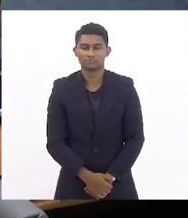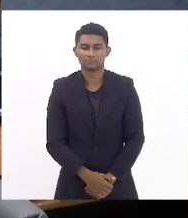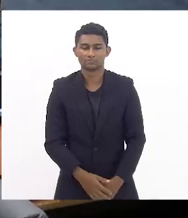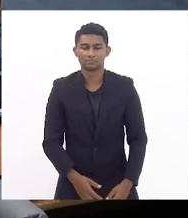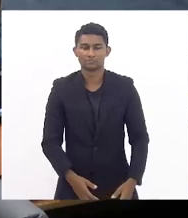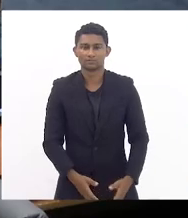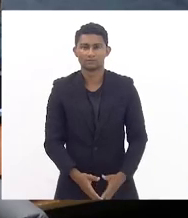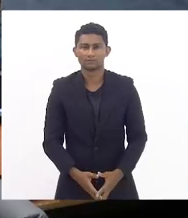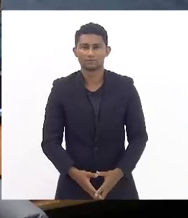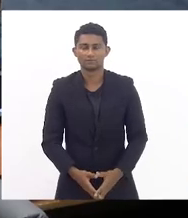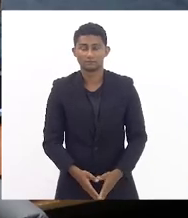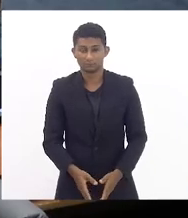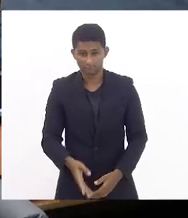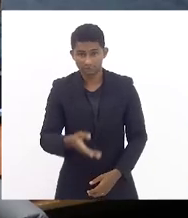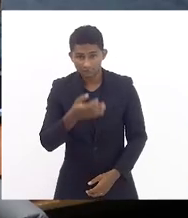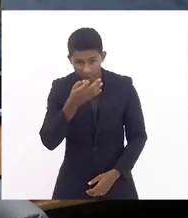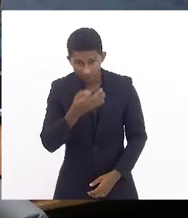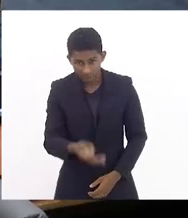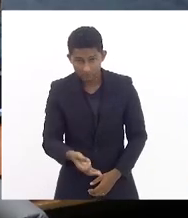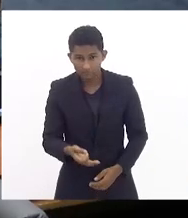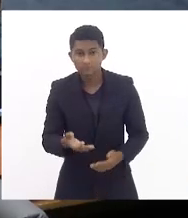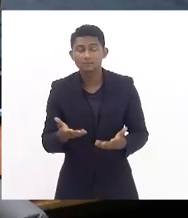Tem um parecer, por favor, Chico.